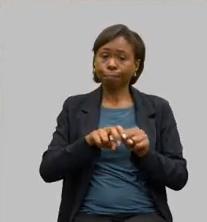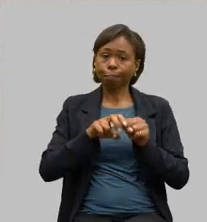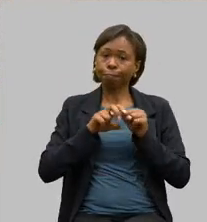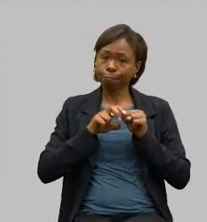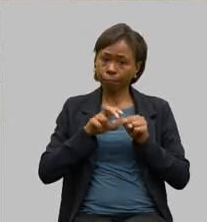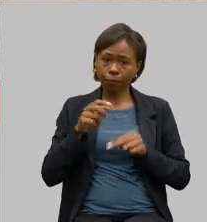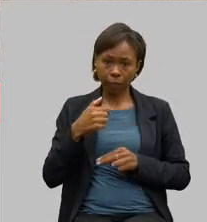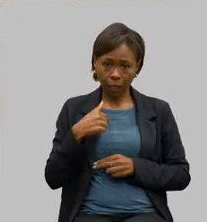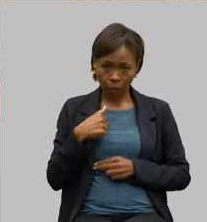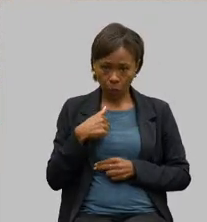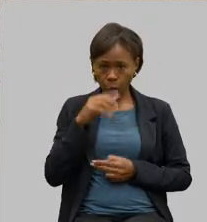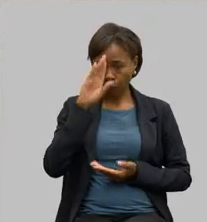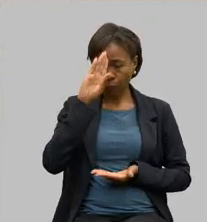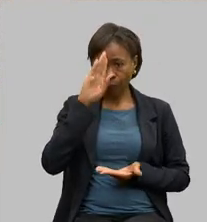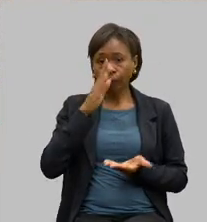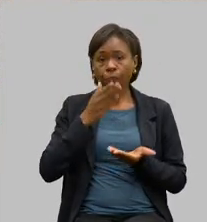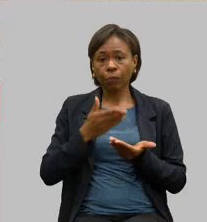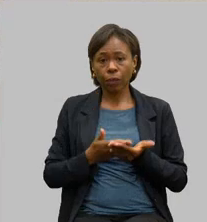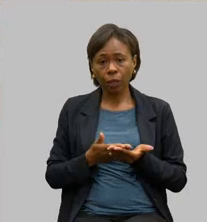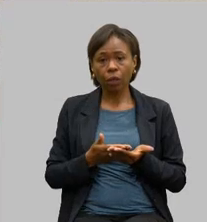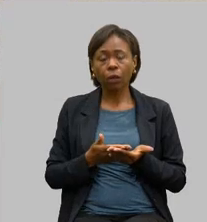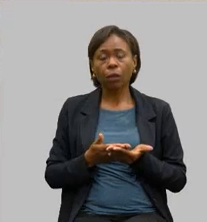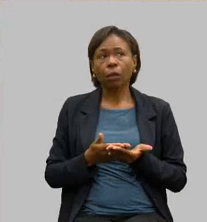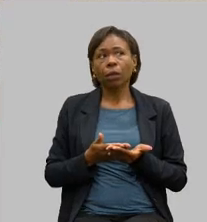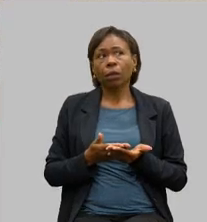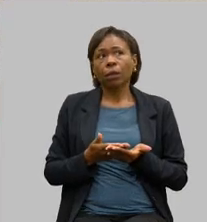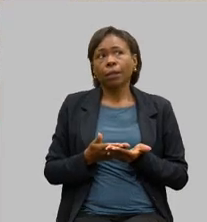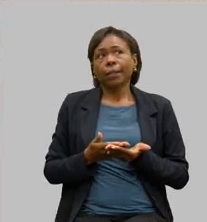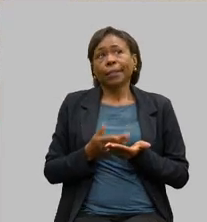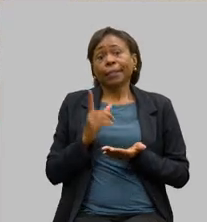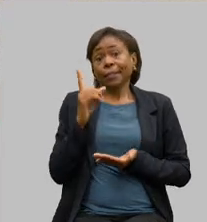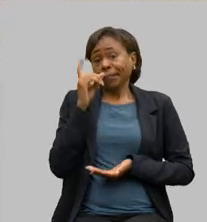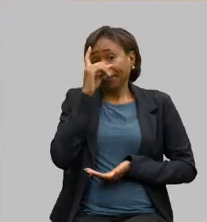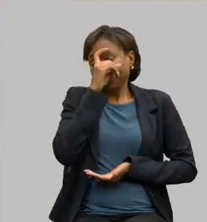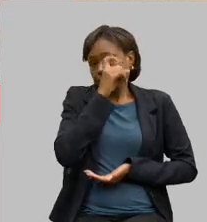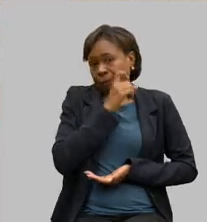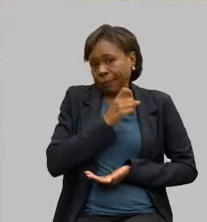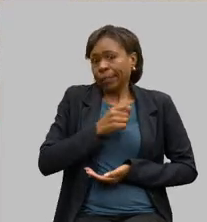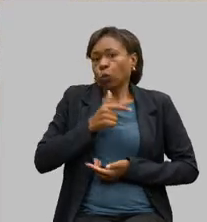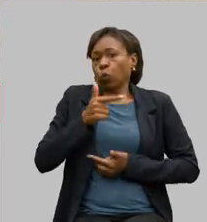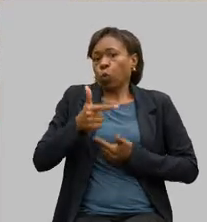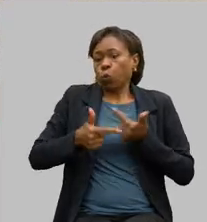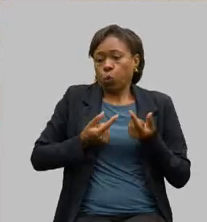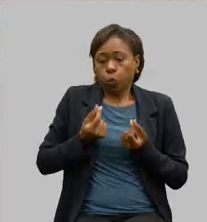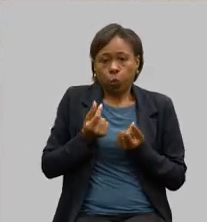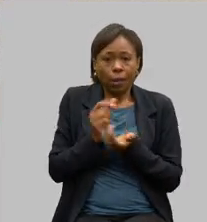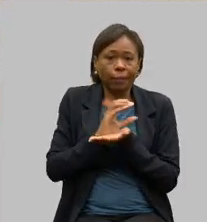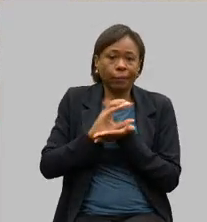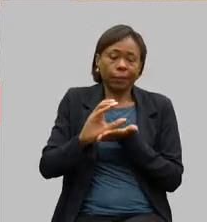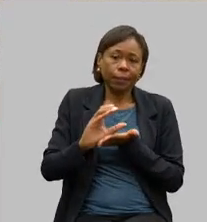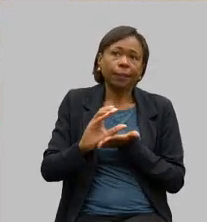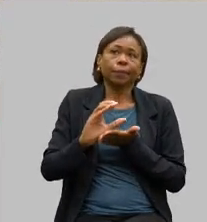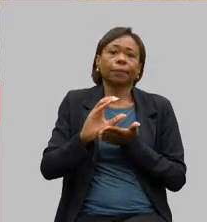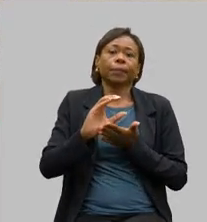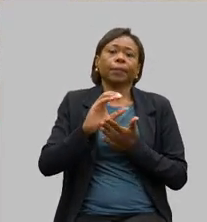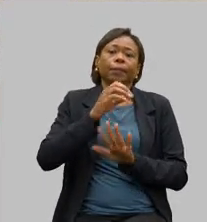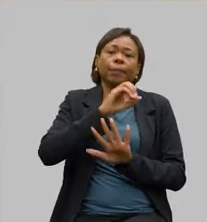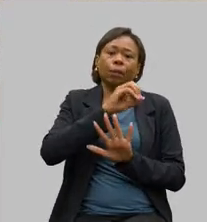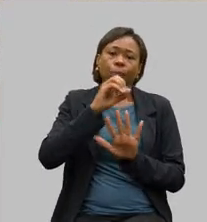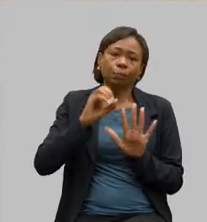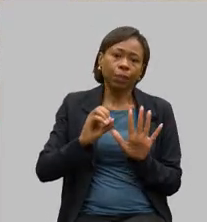acredito que nossa dificuldade na execução seja do os recursos da ablan ou da né